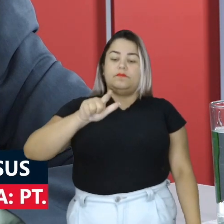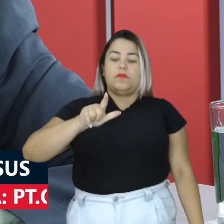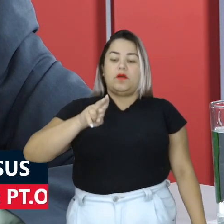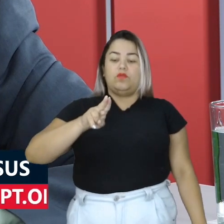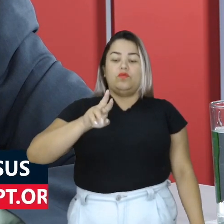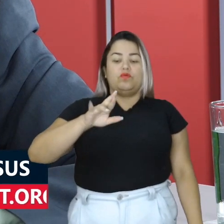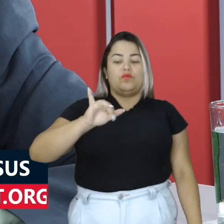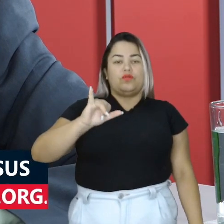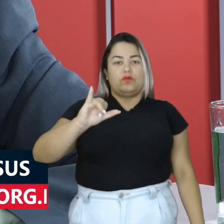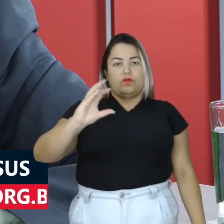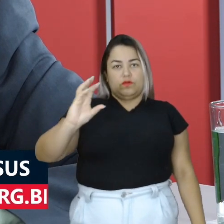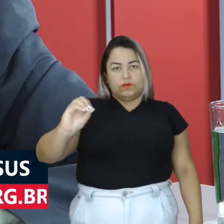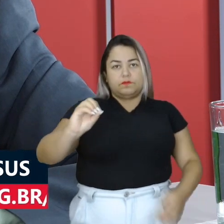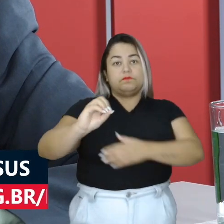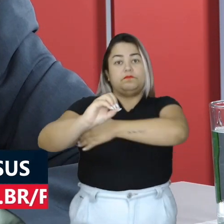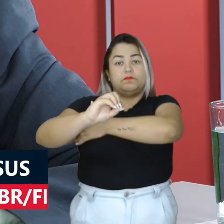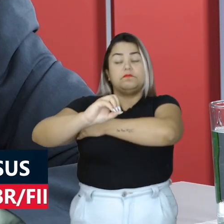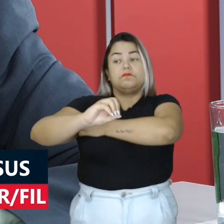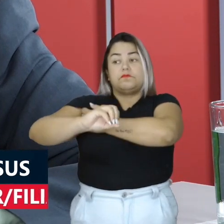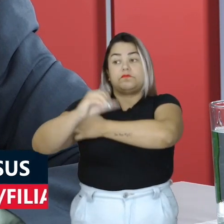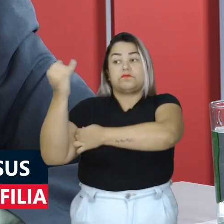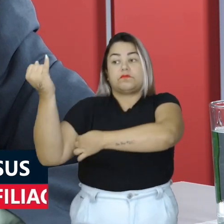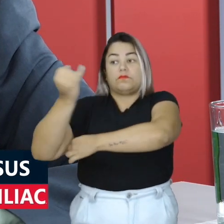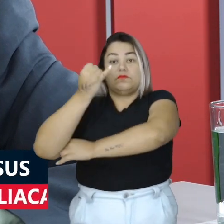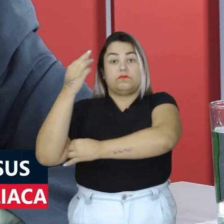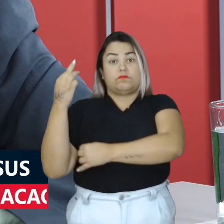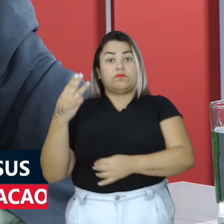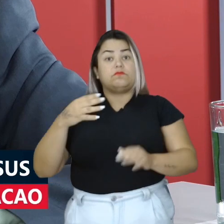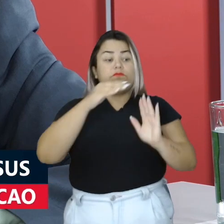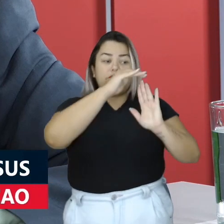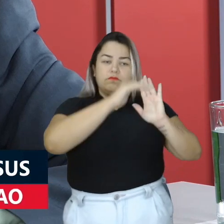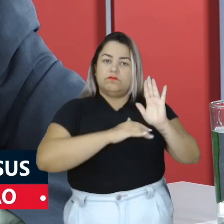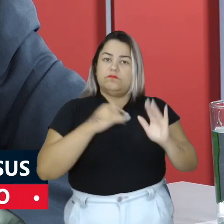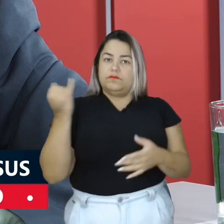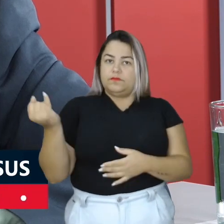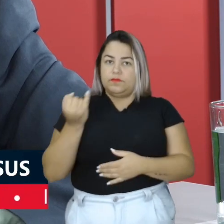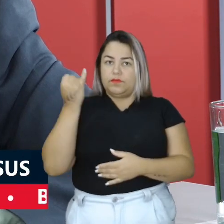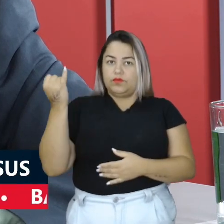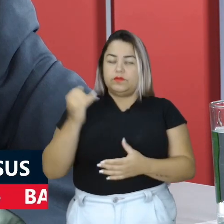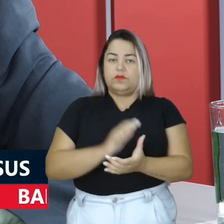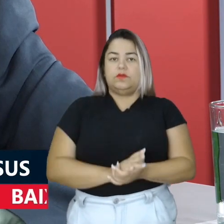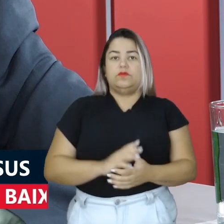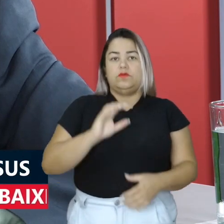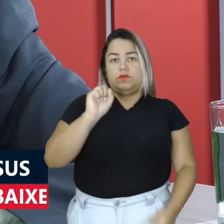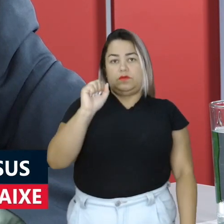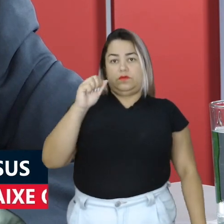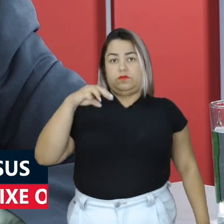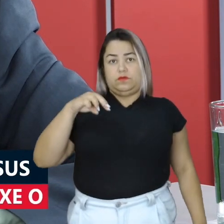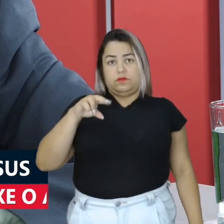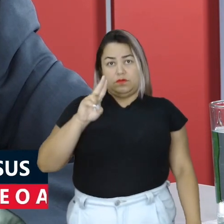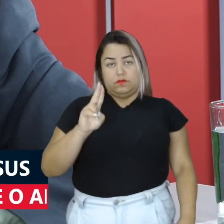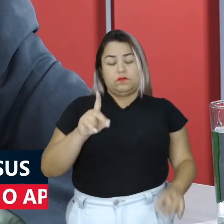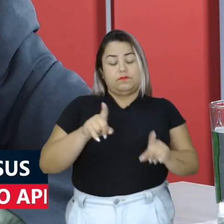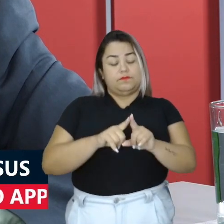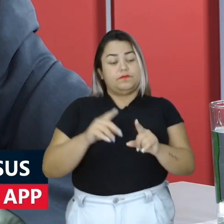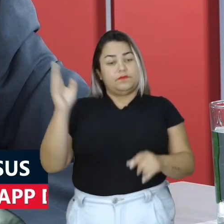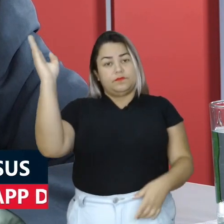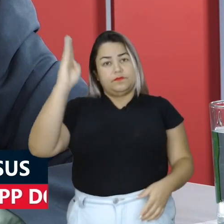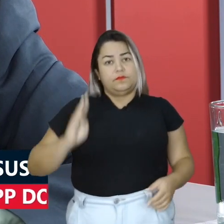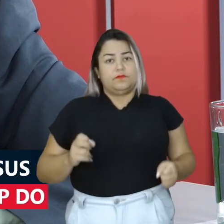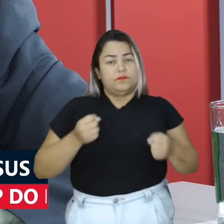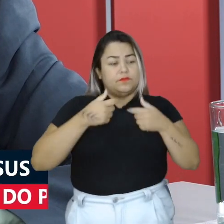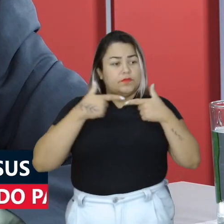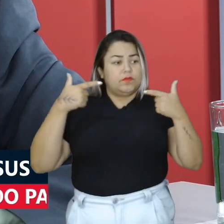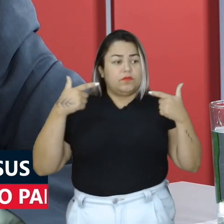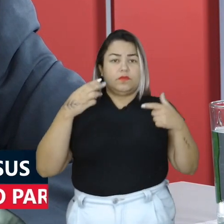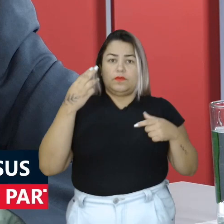essas temáticas na saúde e priorizar 3 programas fundamentais. O SAMU, Farmácia Popular e Brasil Sorridente são 3